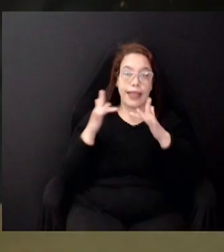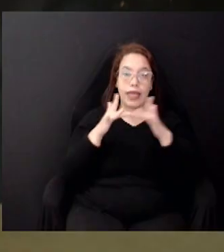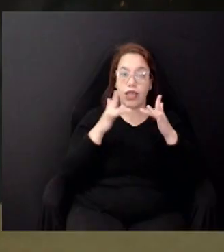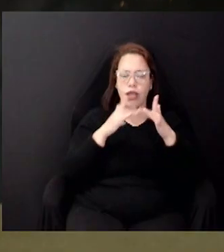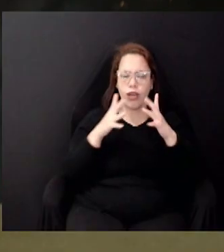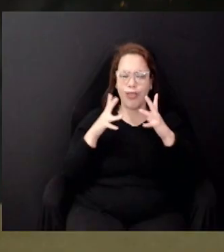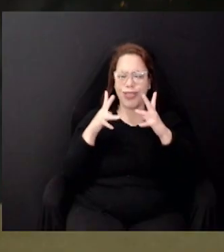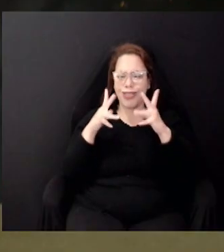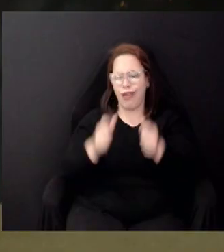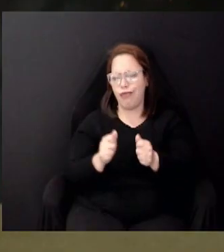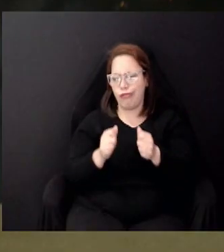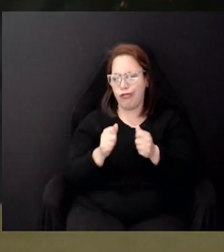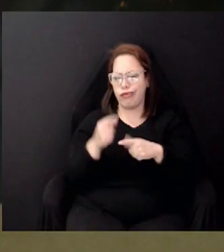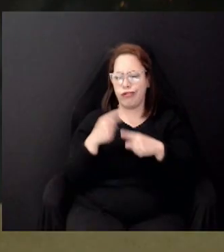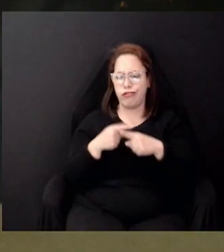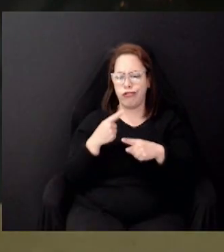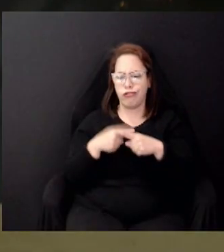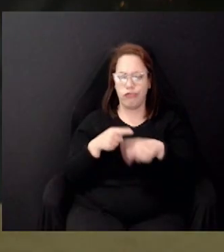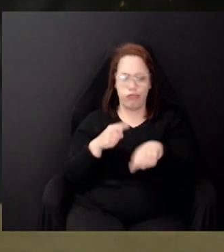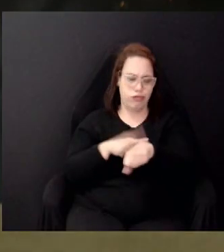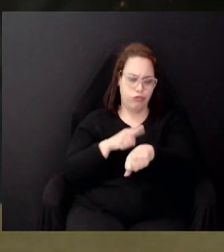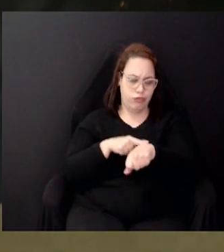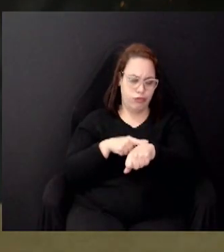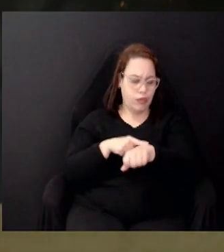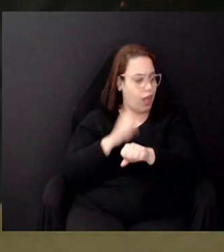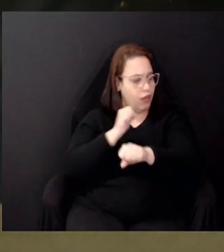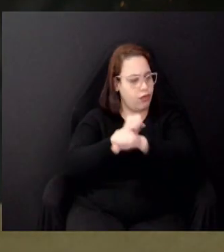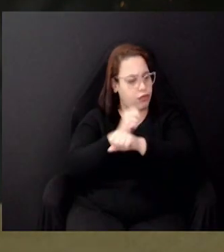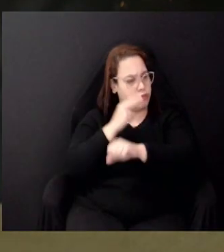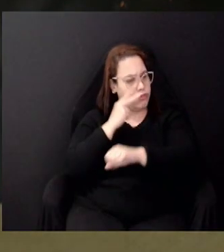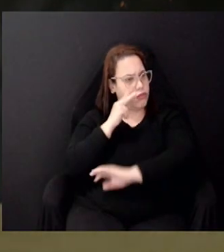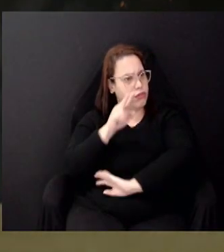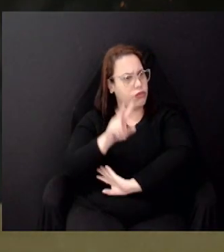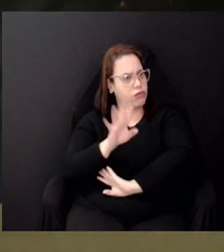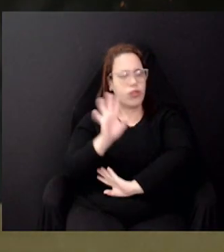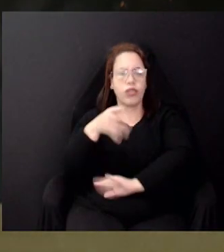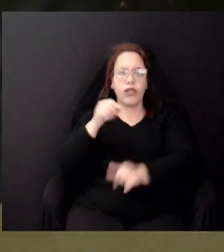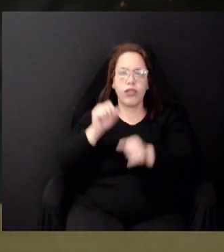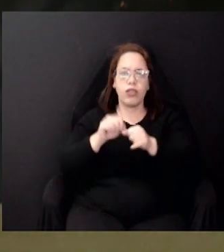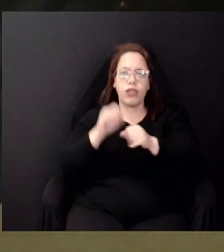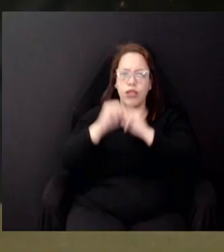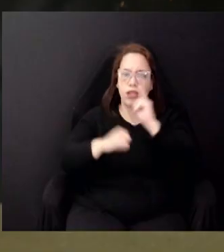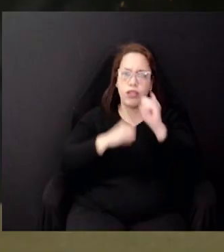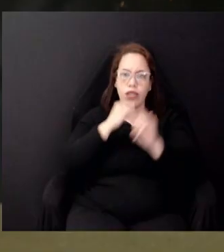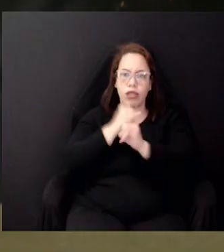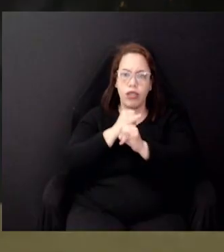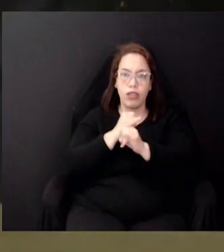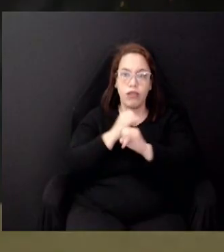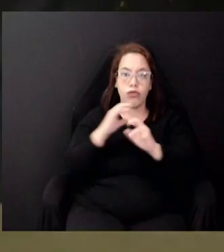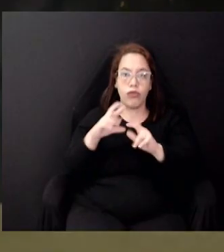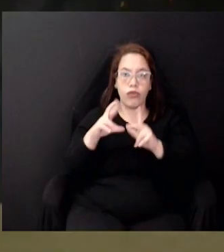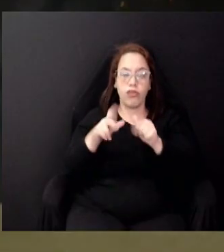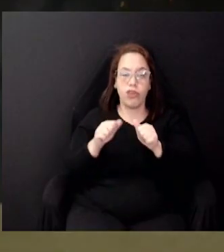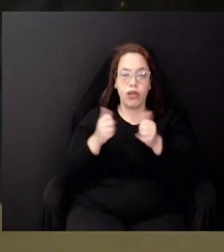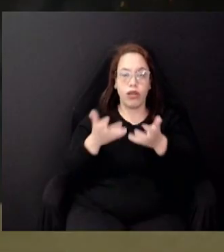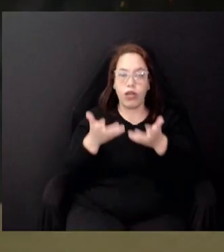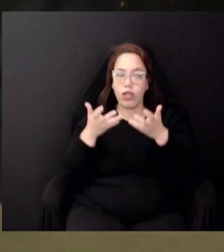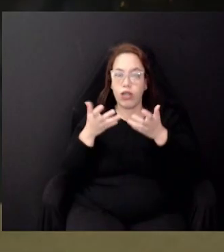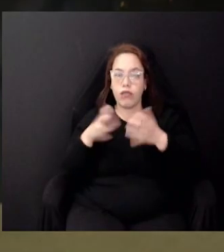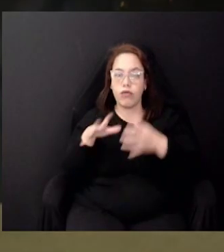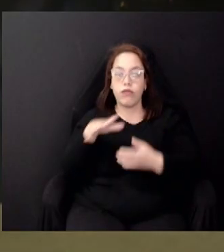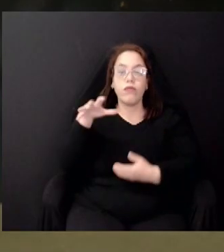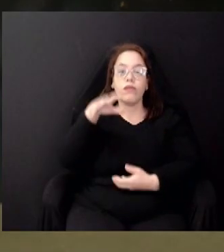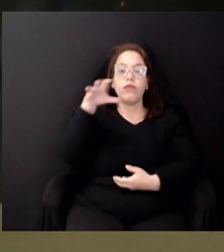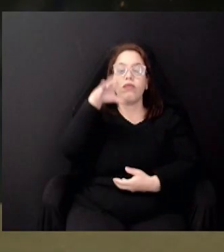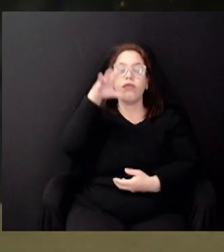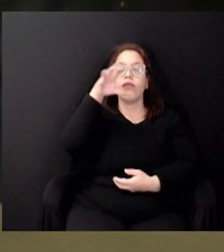eu acho que está na hora de a gente parar, assim, olhar e falar, pô, eu já fiz tudo que eu tinha de fazer na internet, já vi tudo, então agora eu quero mais respirar com mais